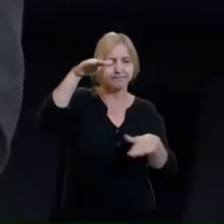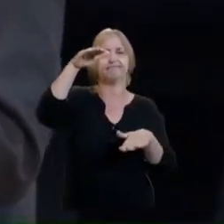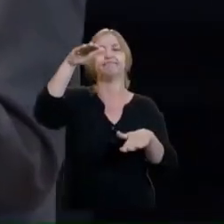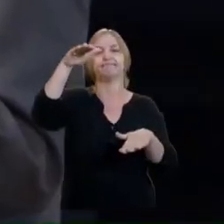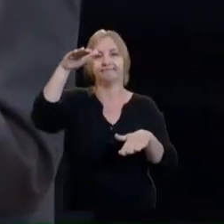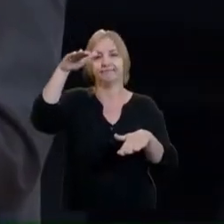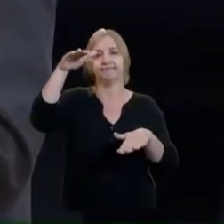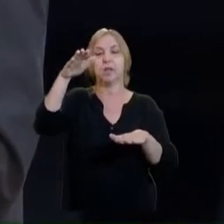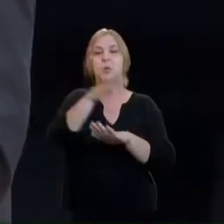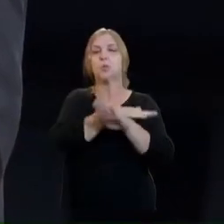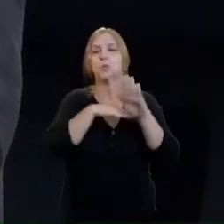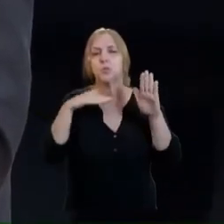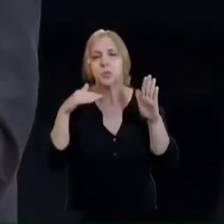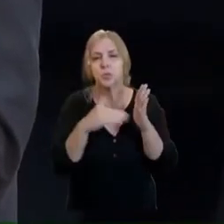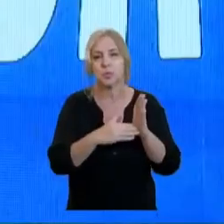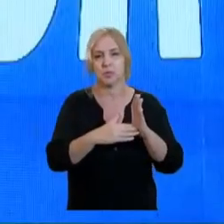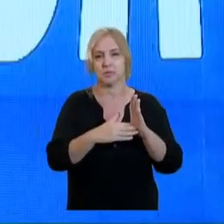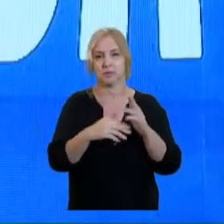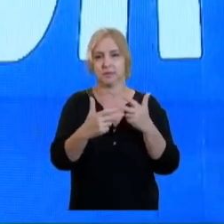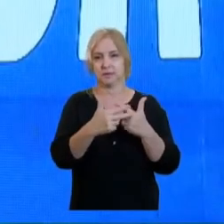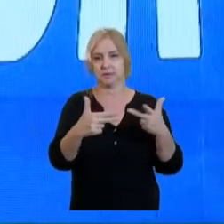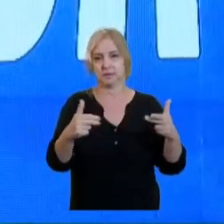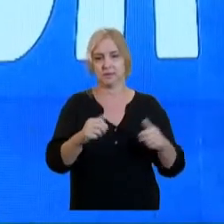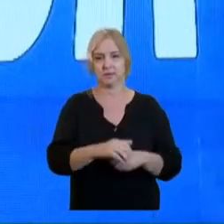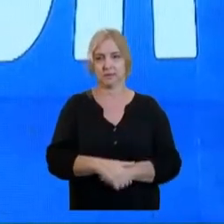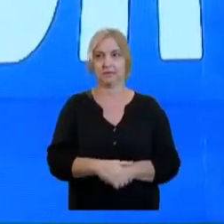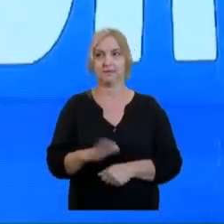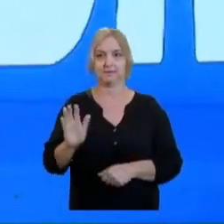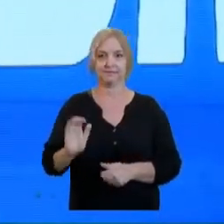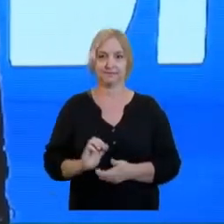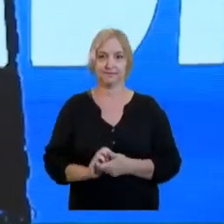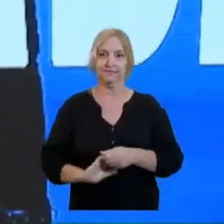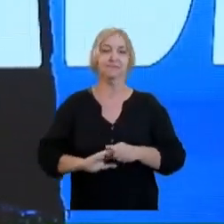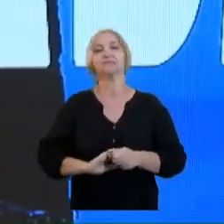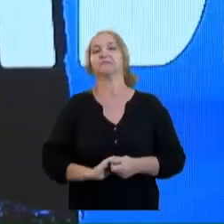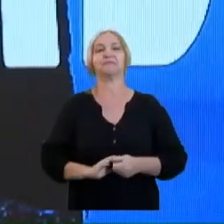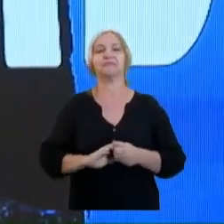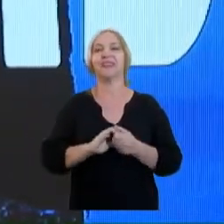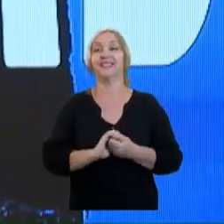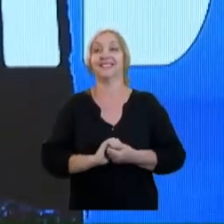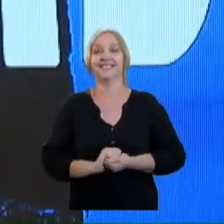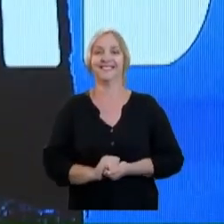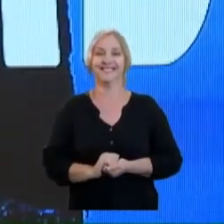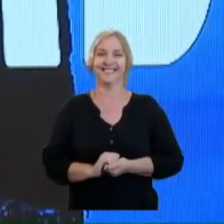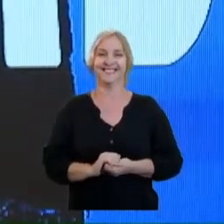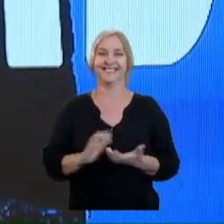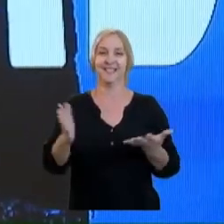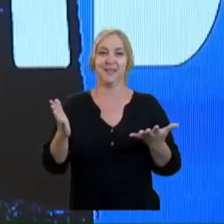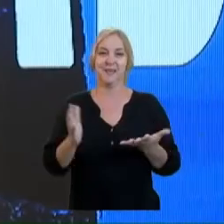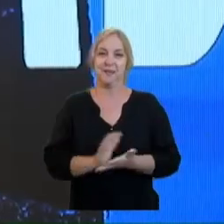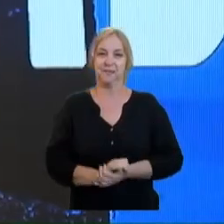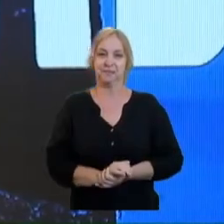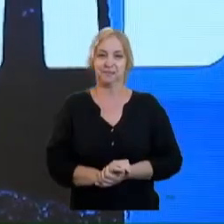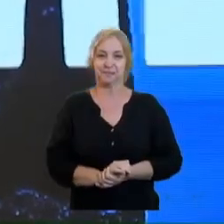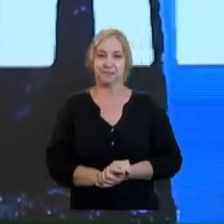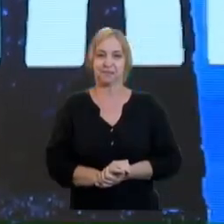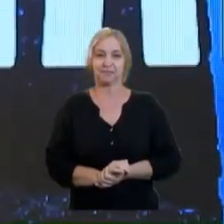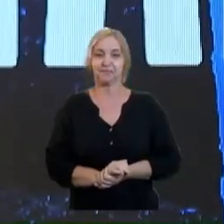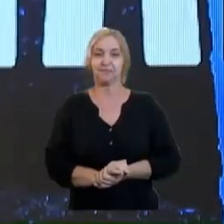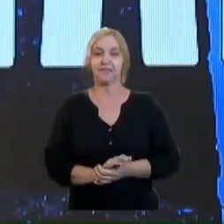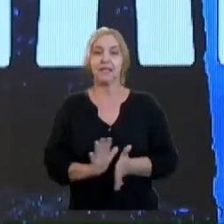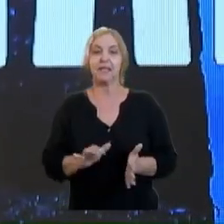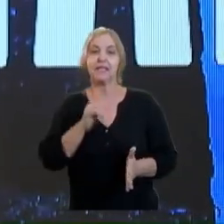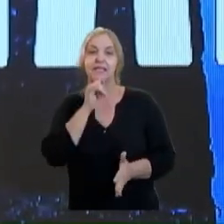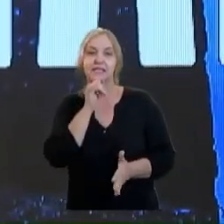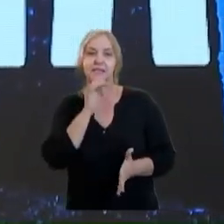Todas. Todas. Não aquelas aparentemente grandes demais aos nossos olhos, ou aquelas